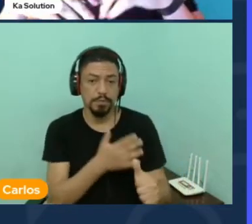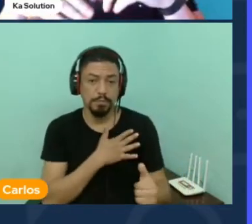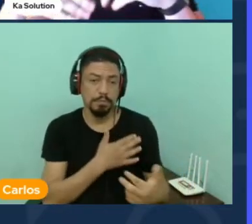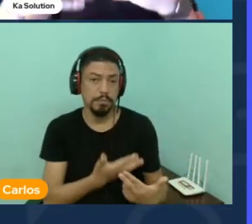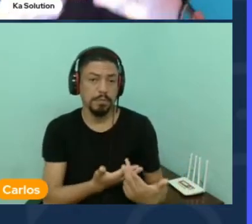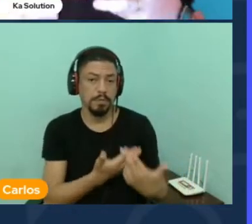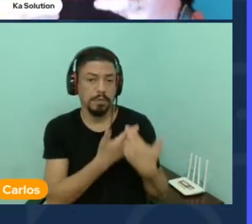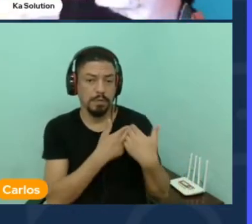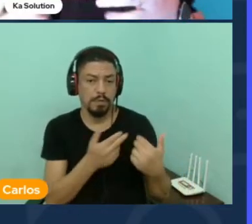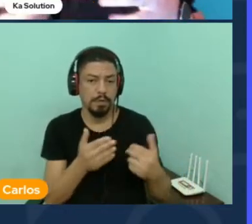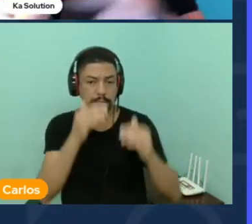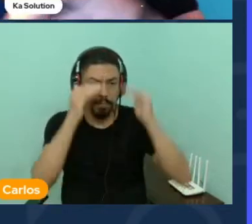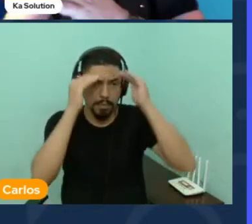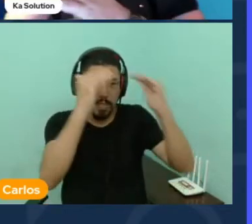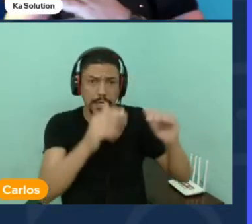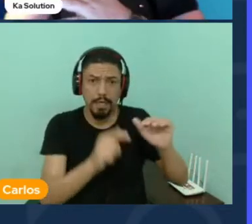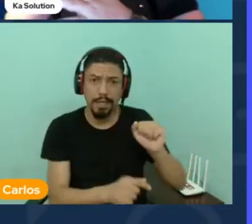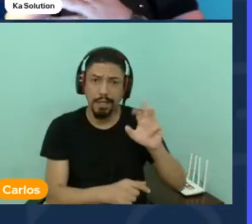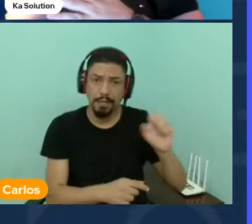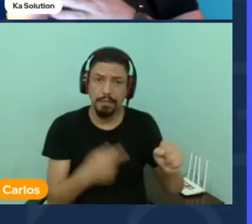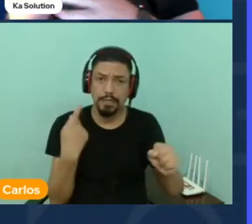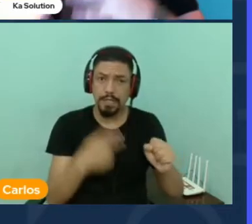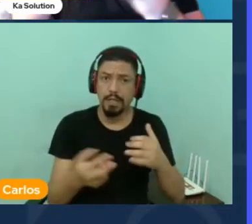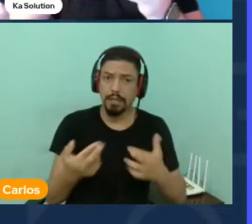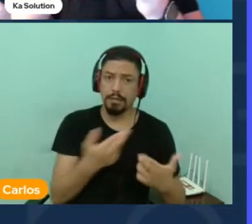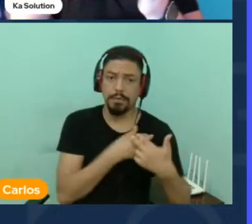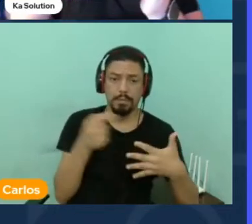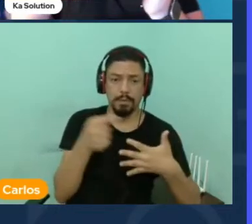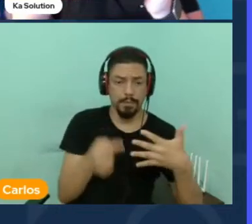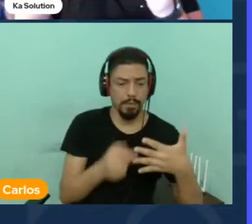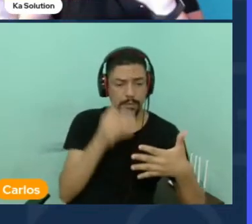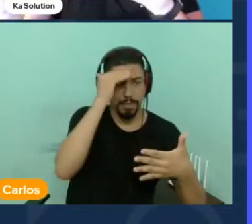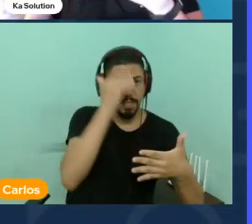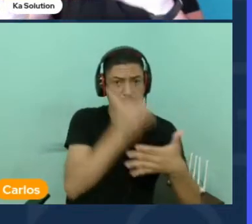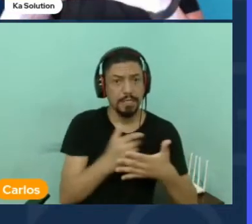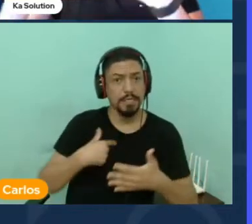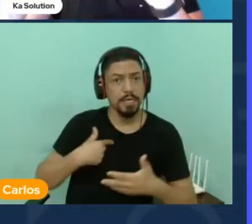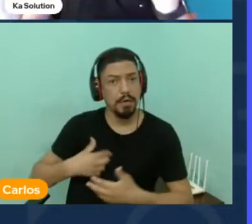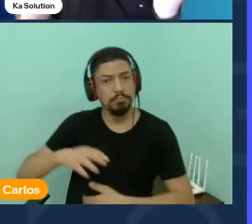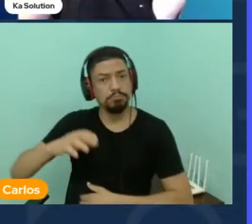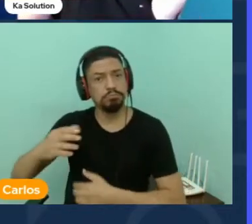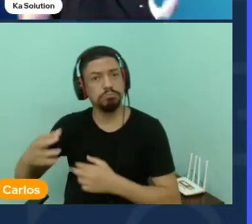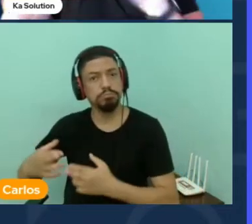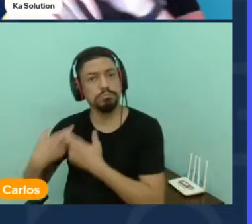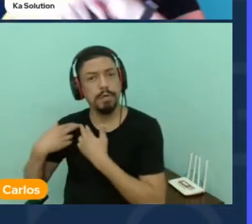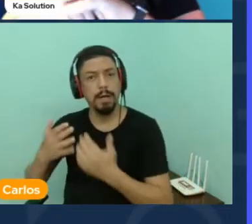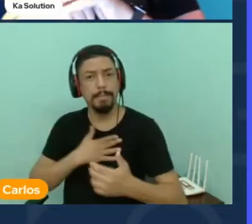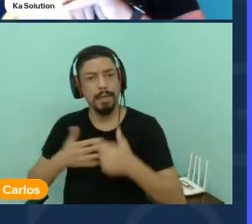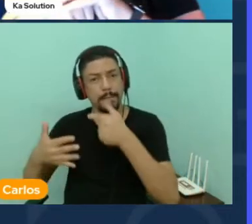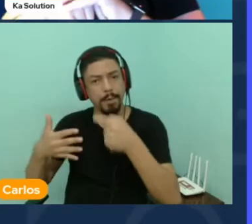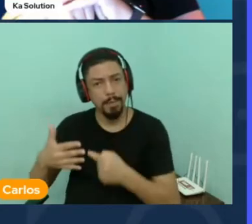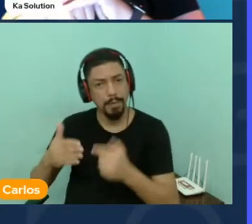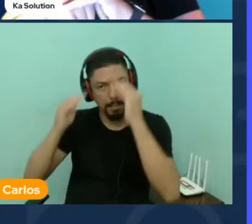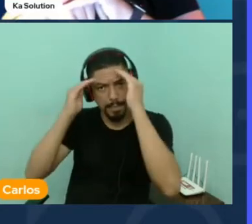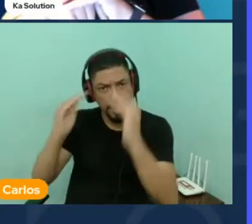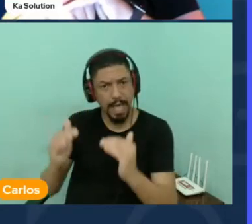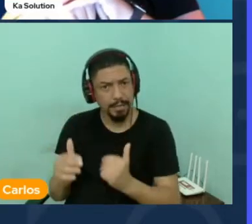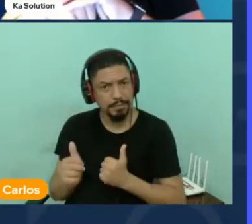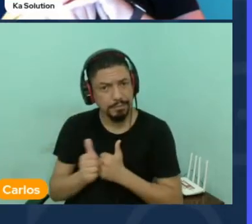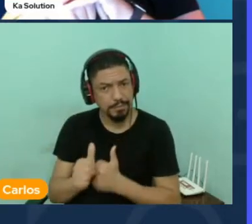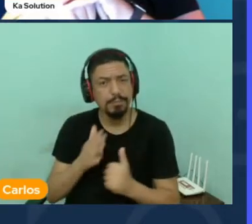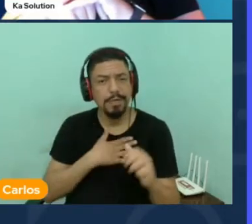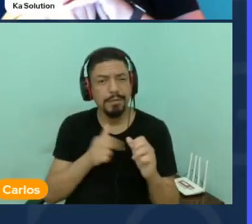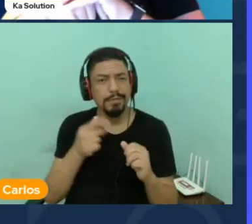AWS também, como provedor de nuvem, cumpre as delas, e ela sempre cumpre, bem, a minha aplicação pode estar segura na